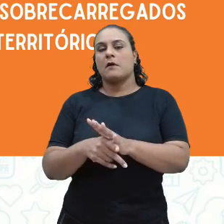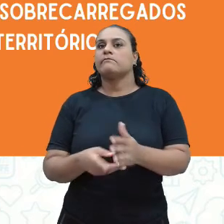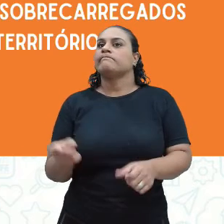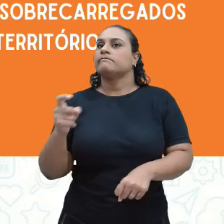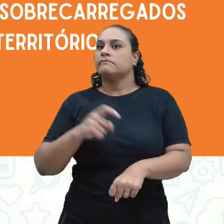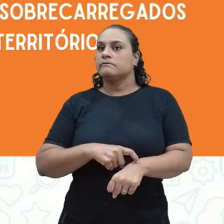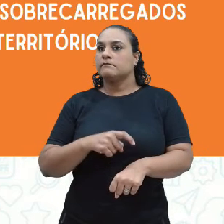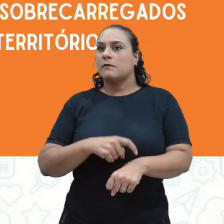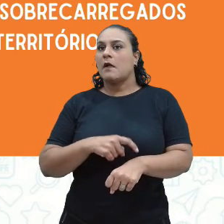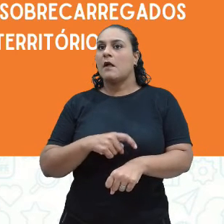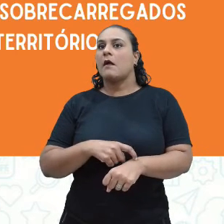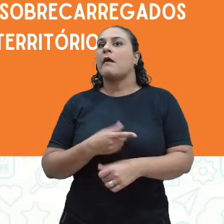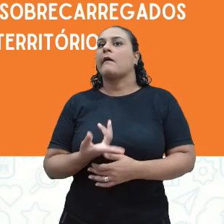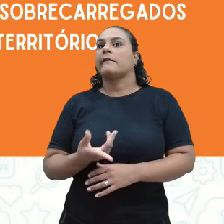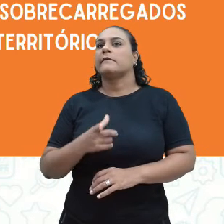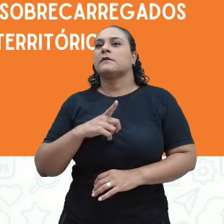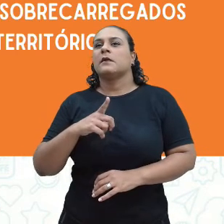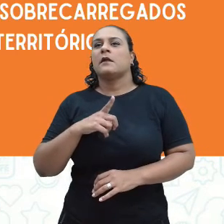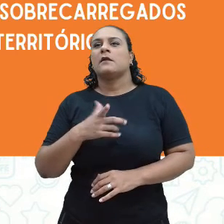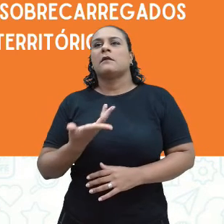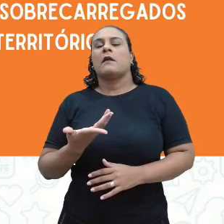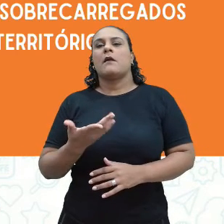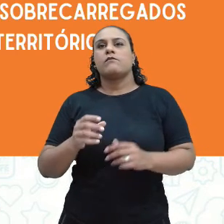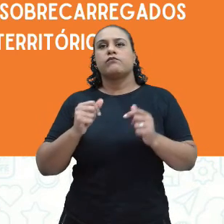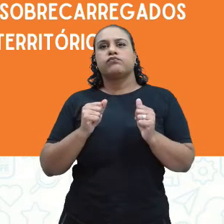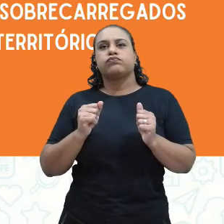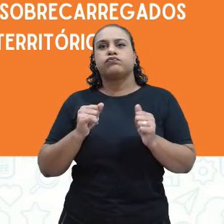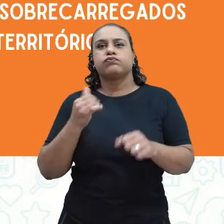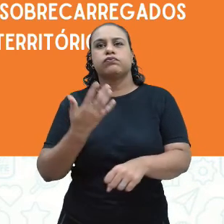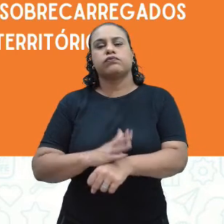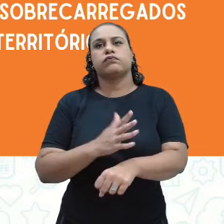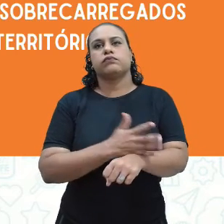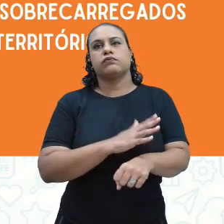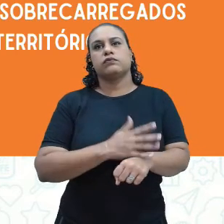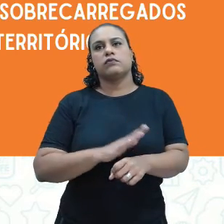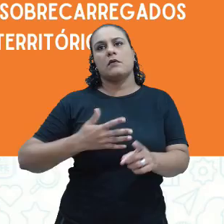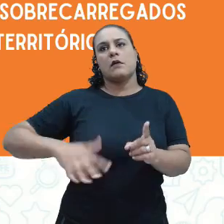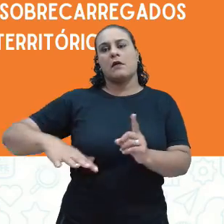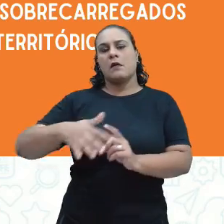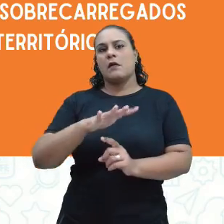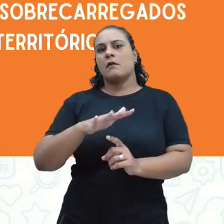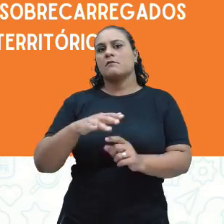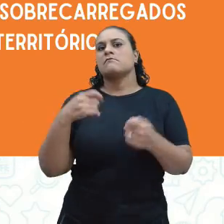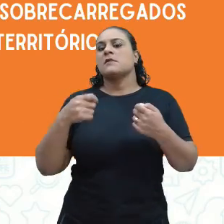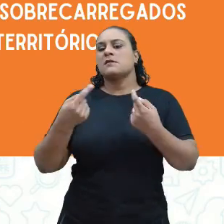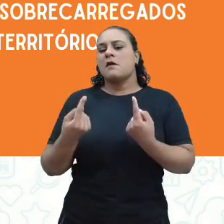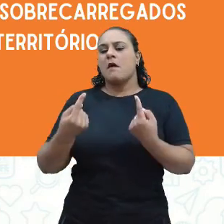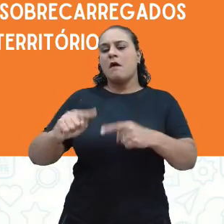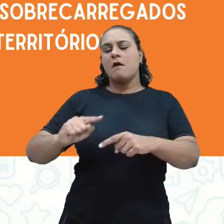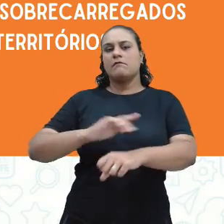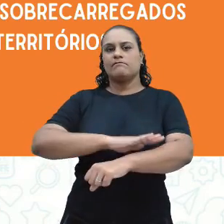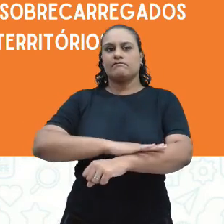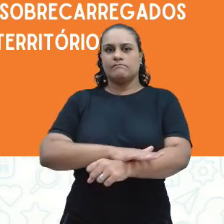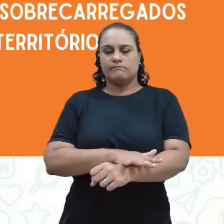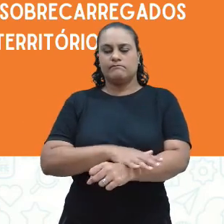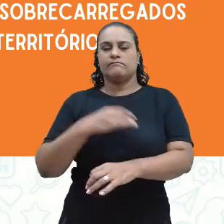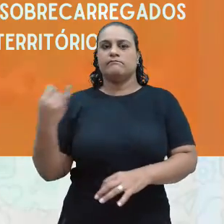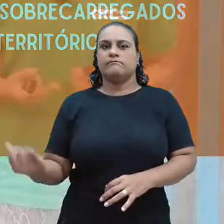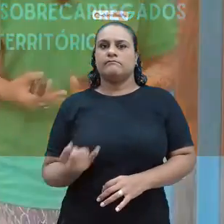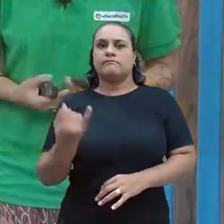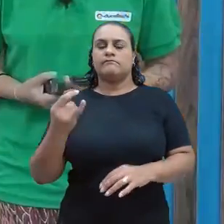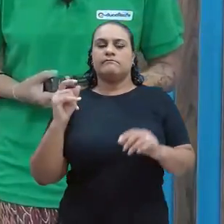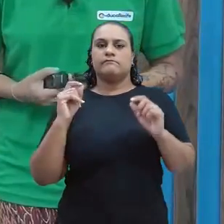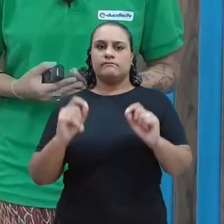de construir uma atuação ambientalista que seja antirracista. Então, é importante a gente também